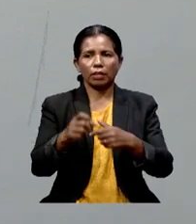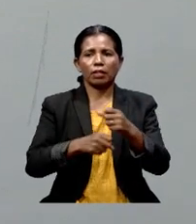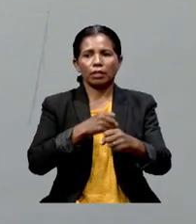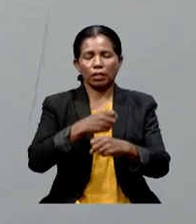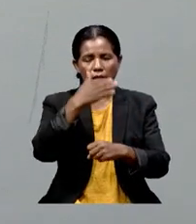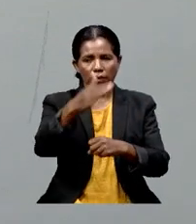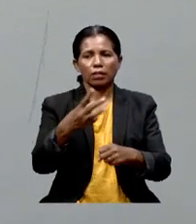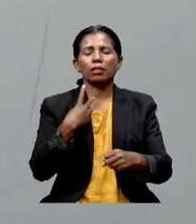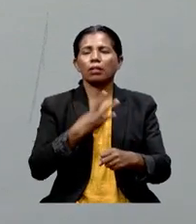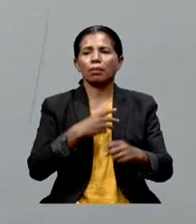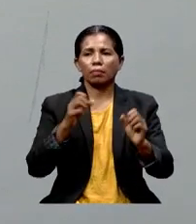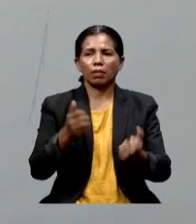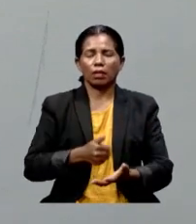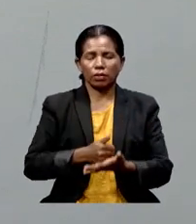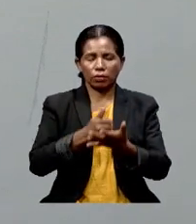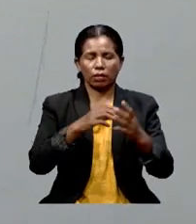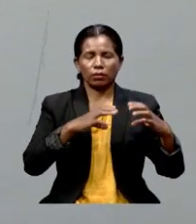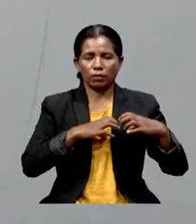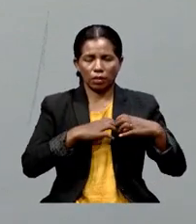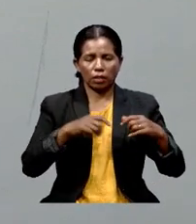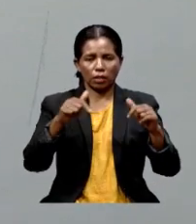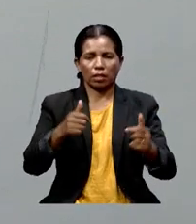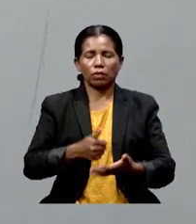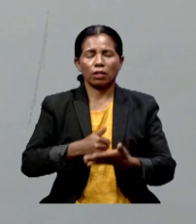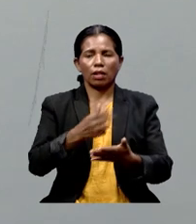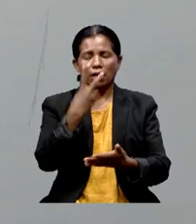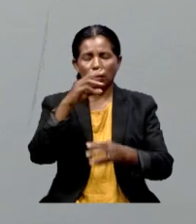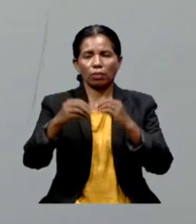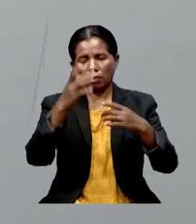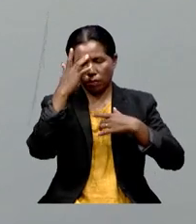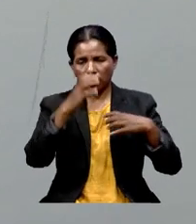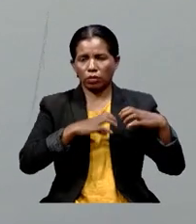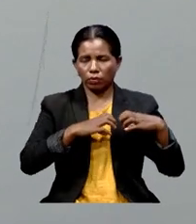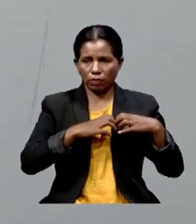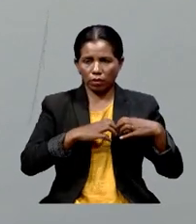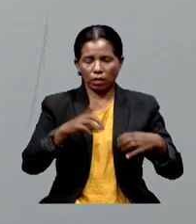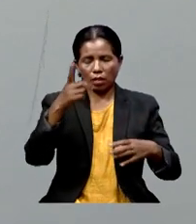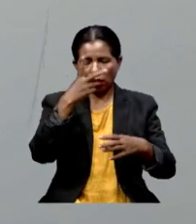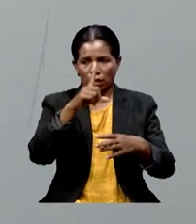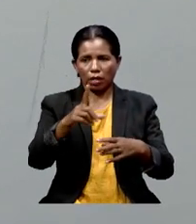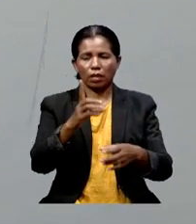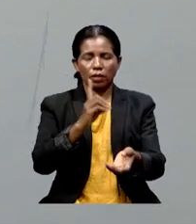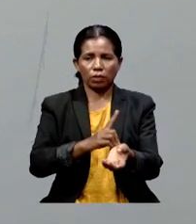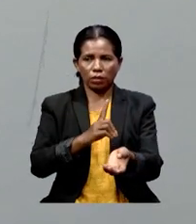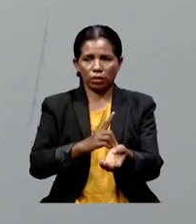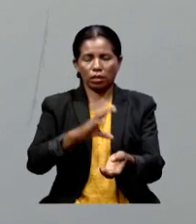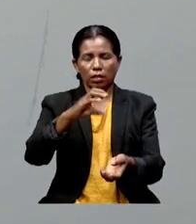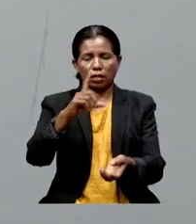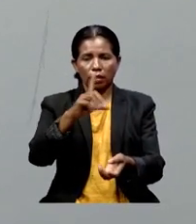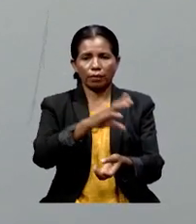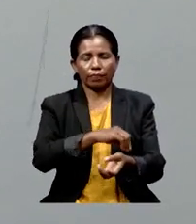inserida pela ir a atendimento do fone regular para tu atende fone você começa leno o doutor se retene a cardiologista